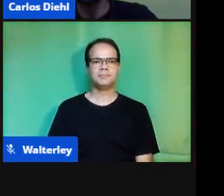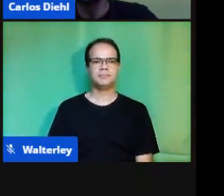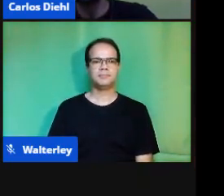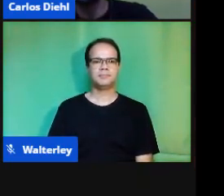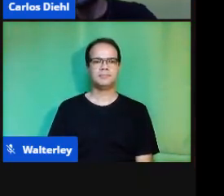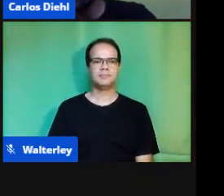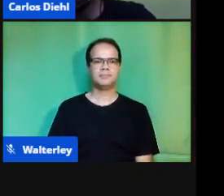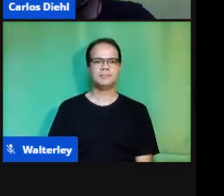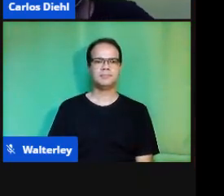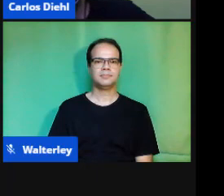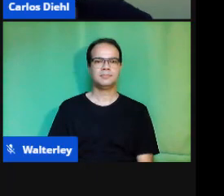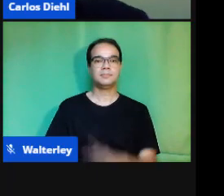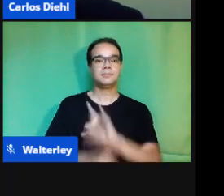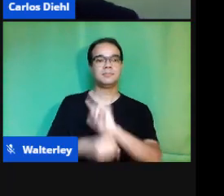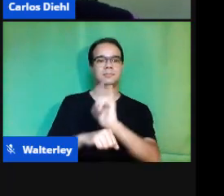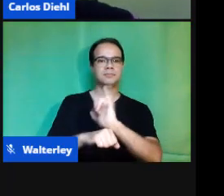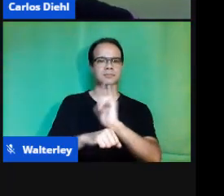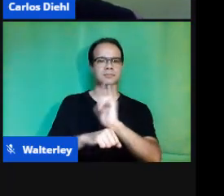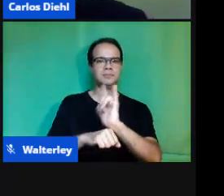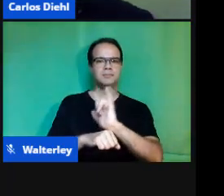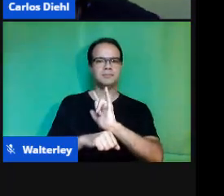Um documentário animado.